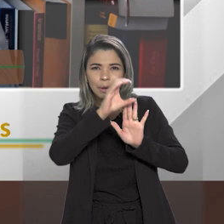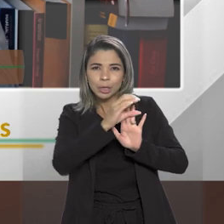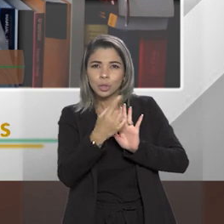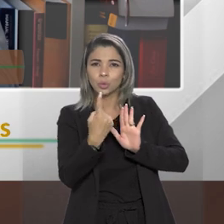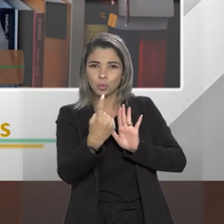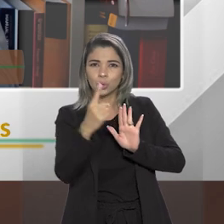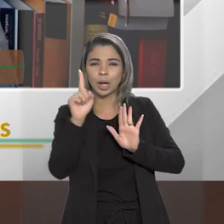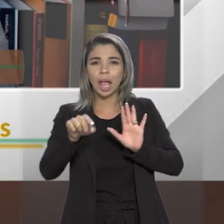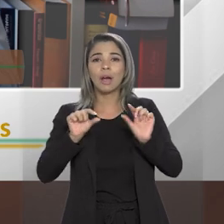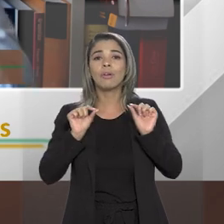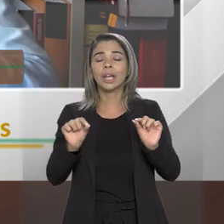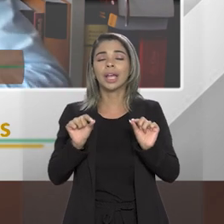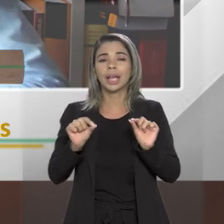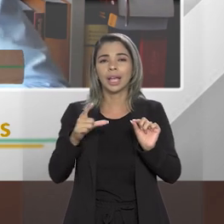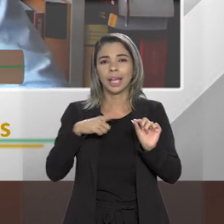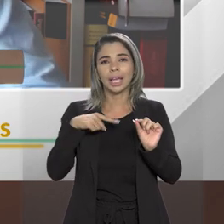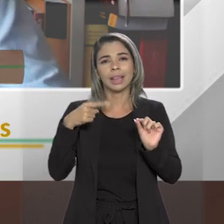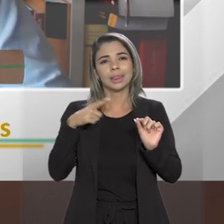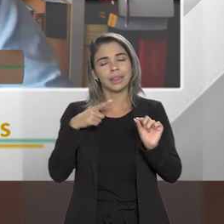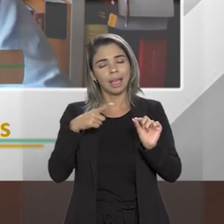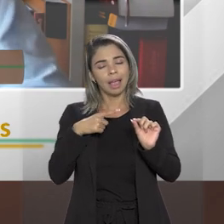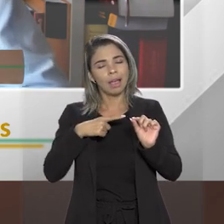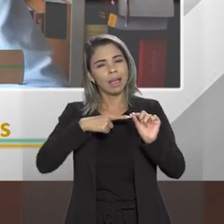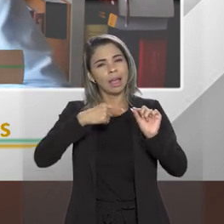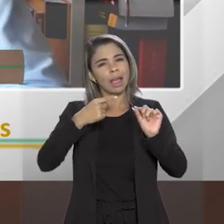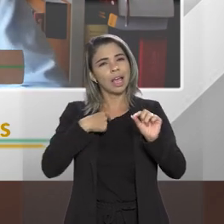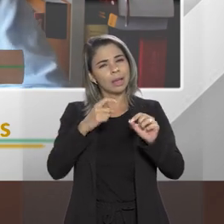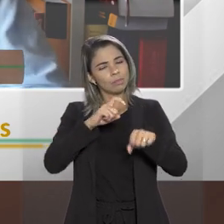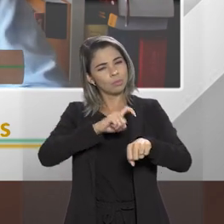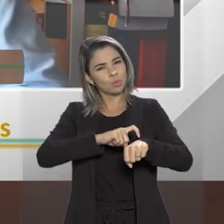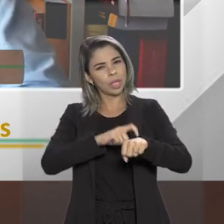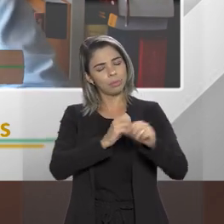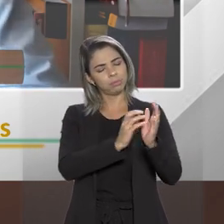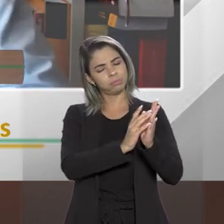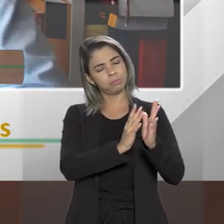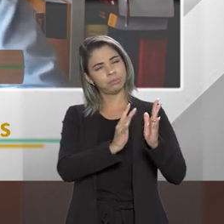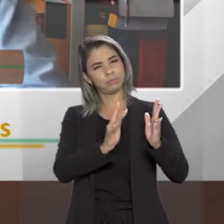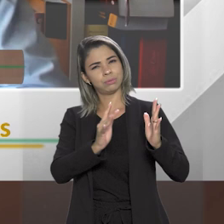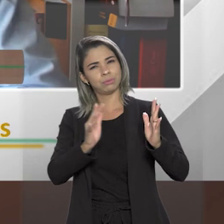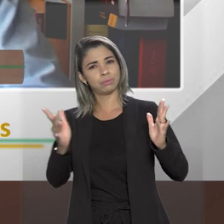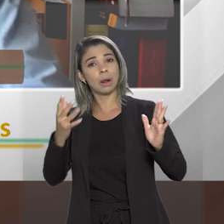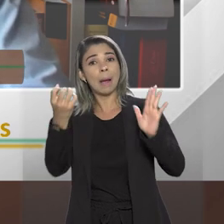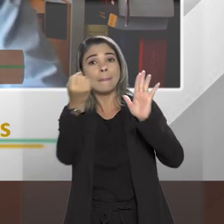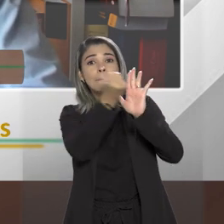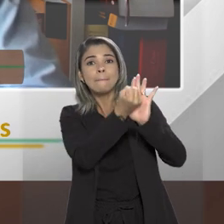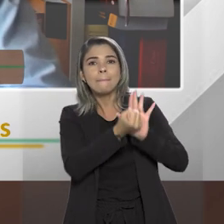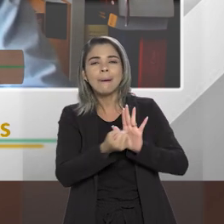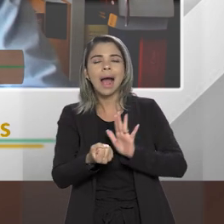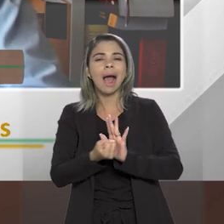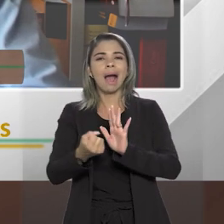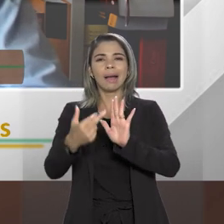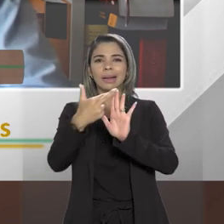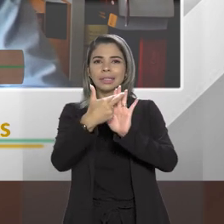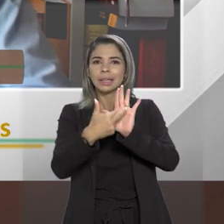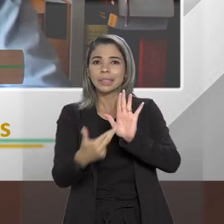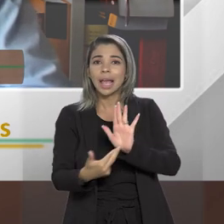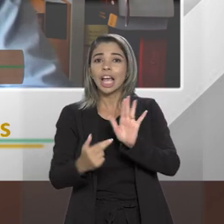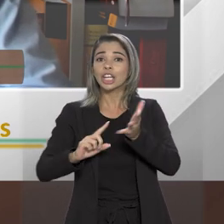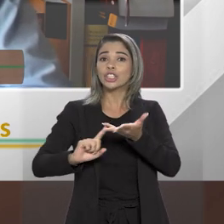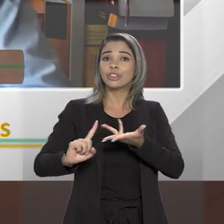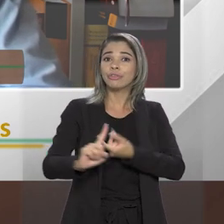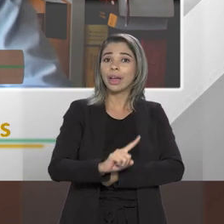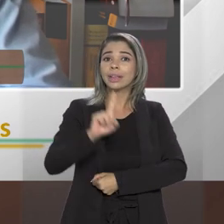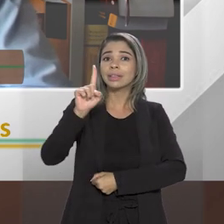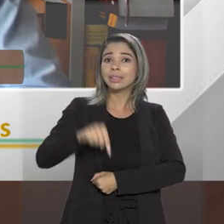é que a gente faz uma cronologia dos marcos normativos que